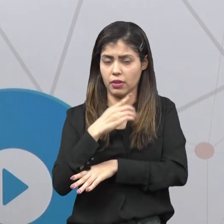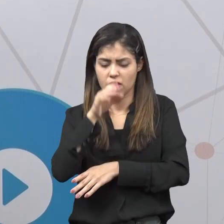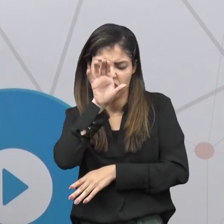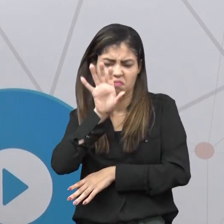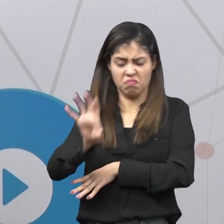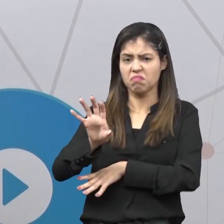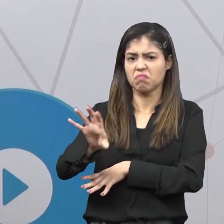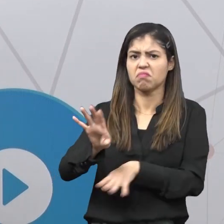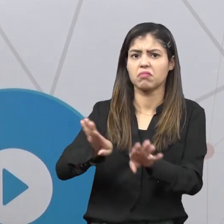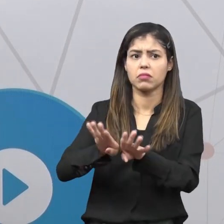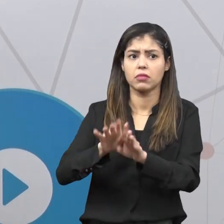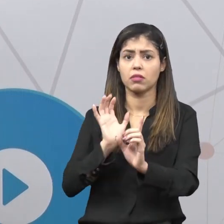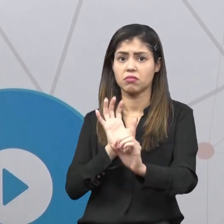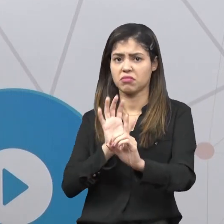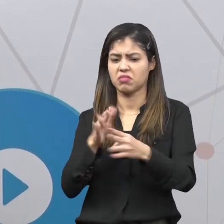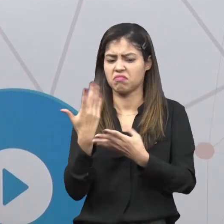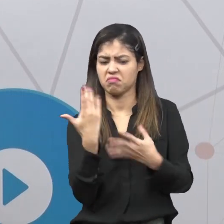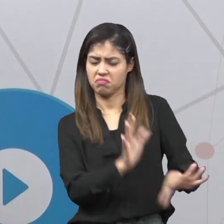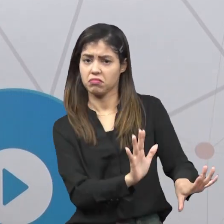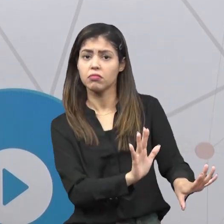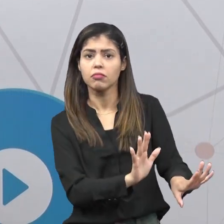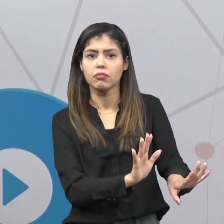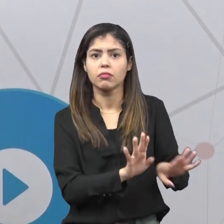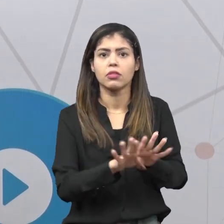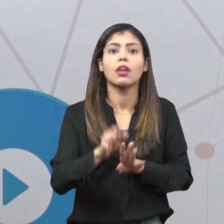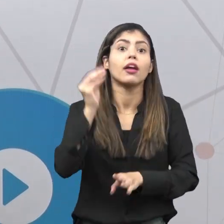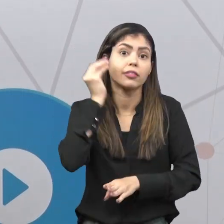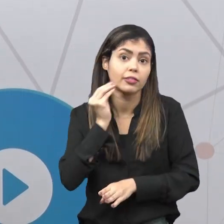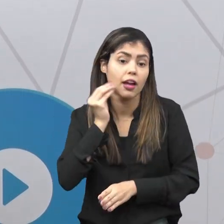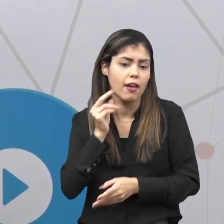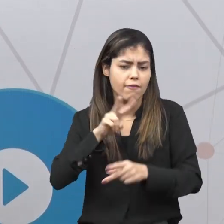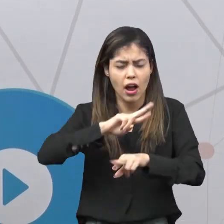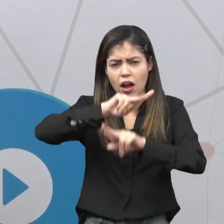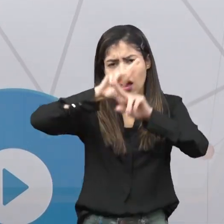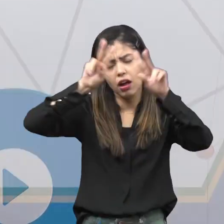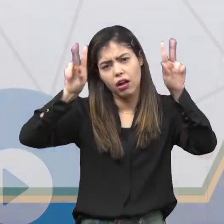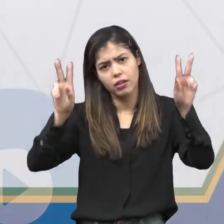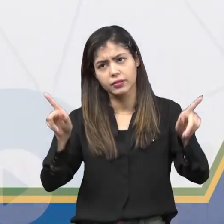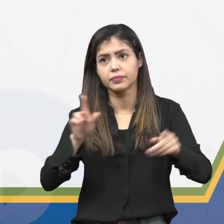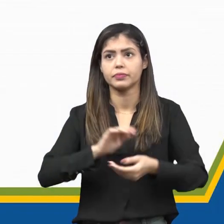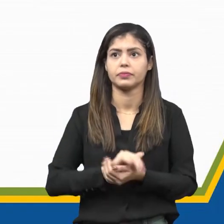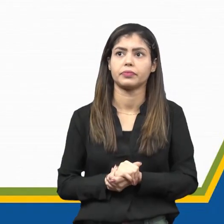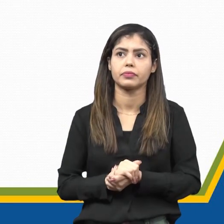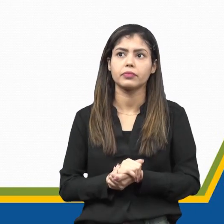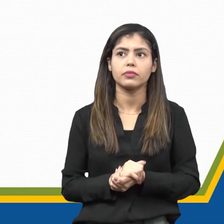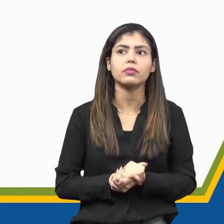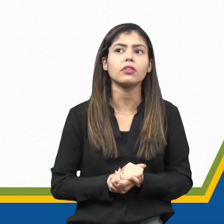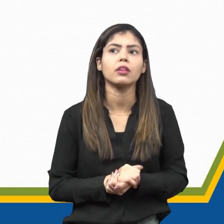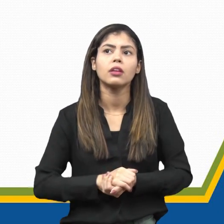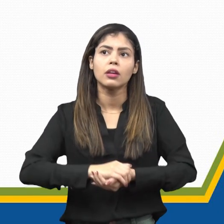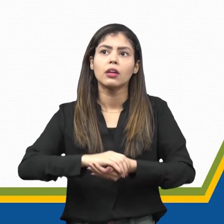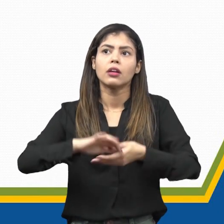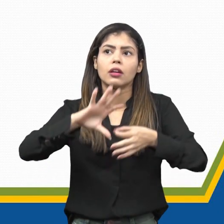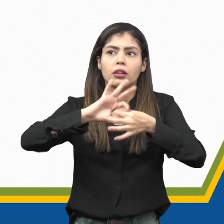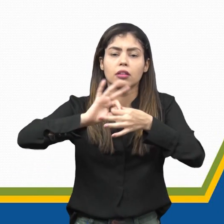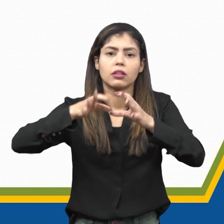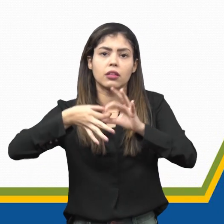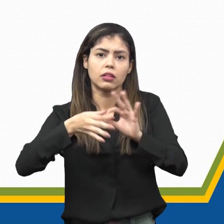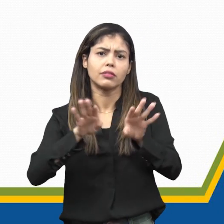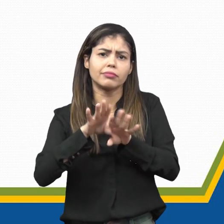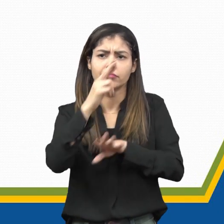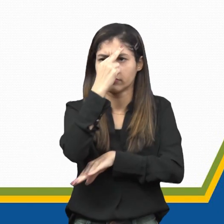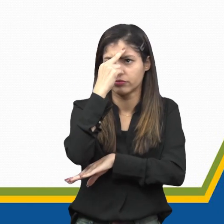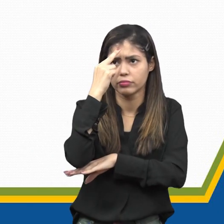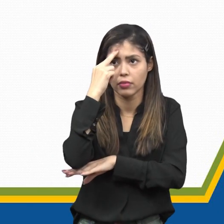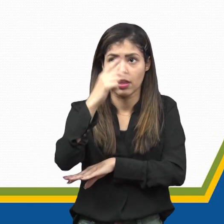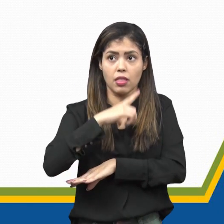desinteresse e a gente tem várias tentativas de invasões. O contexto histórico desse período pré-colonial, a gente